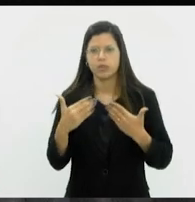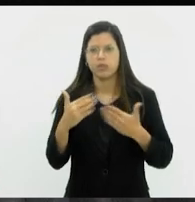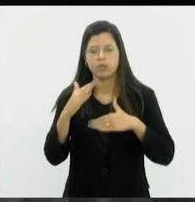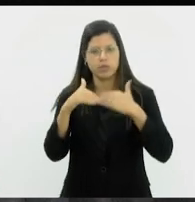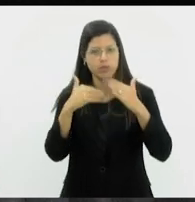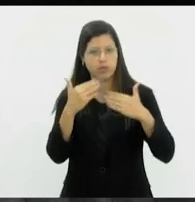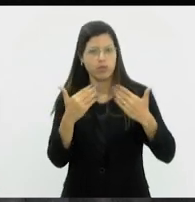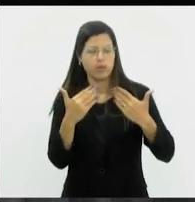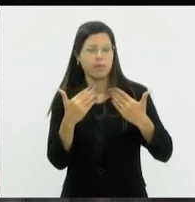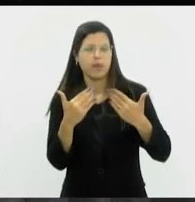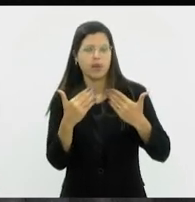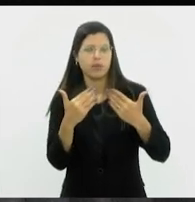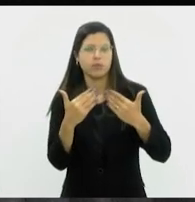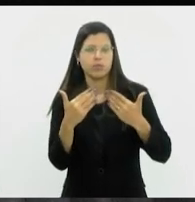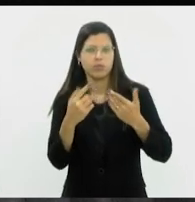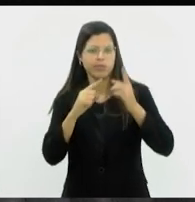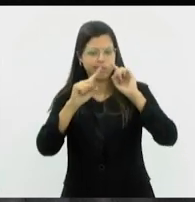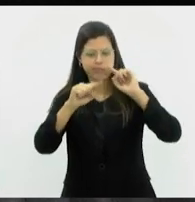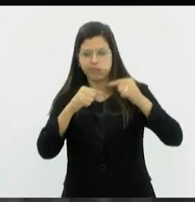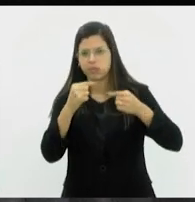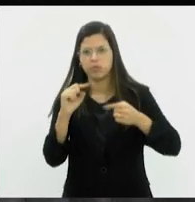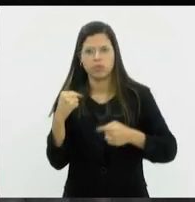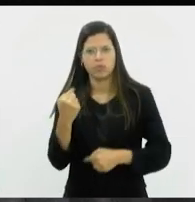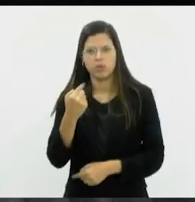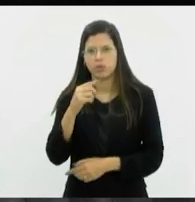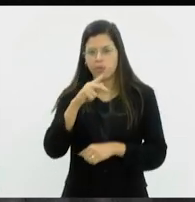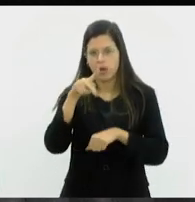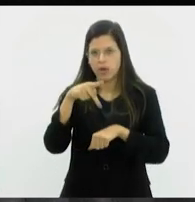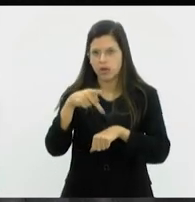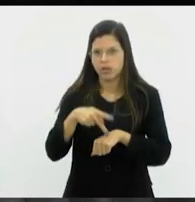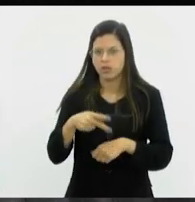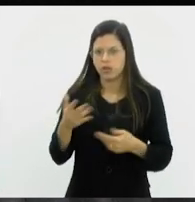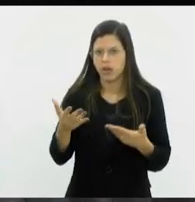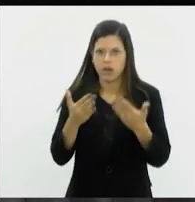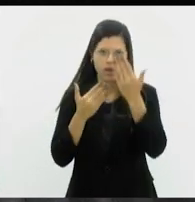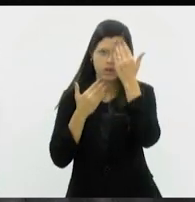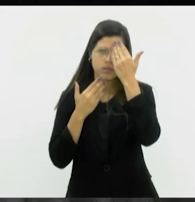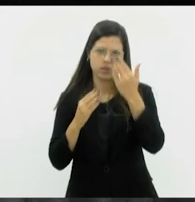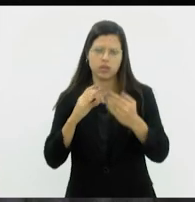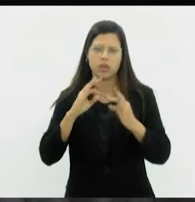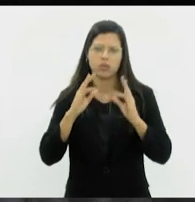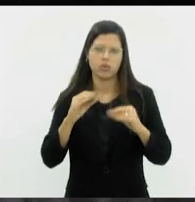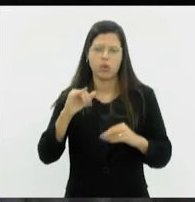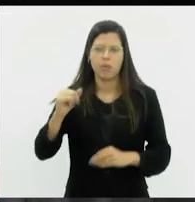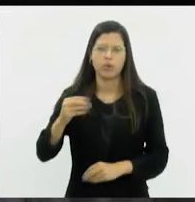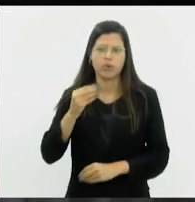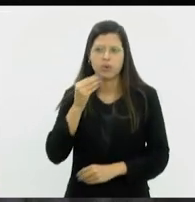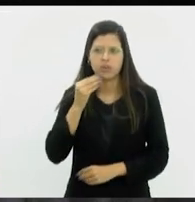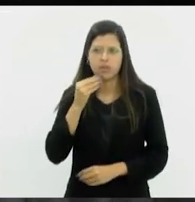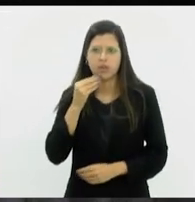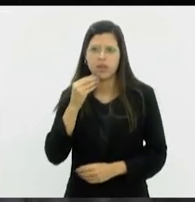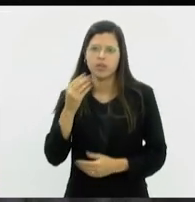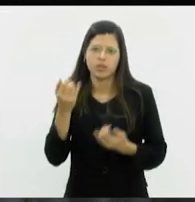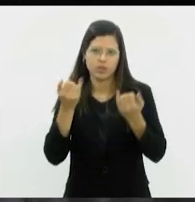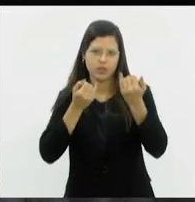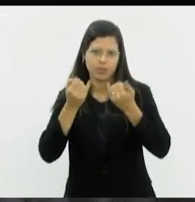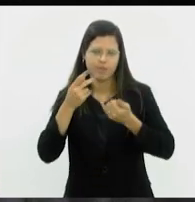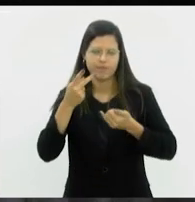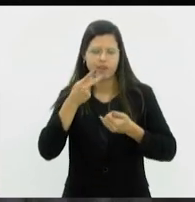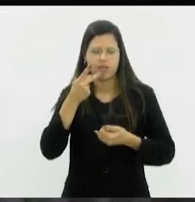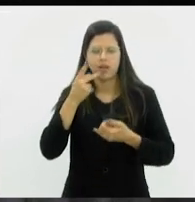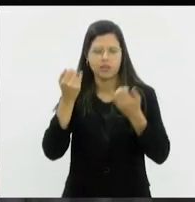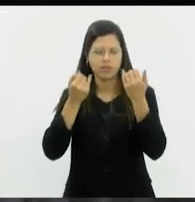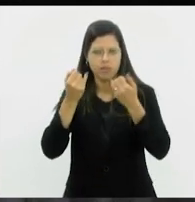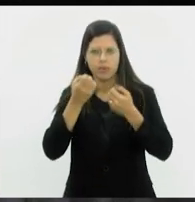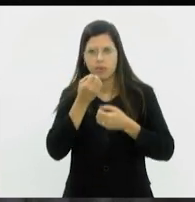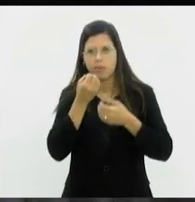desenvolvimento e progresso do nosso país. Quero agradecer a todos a oportunidade de poder trazer essas informações. Muito obrigada